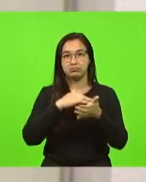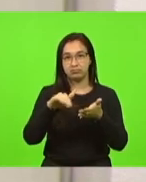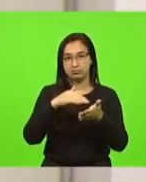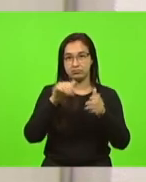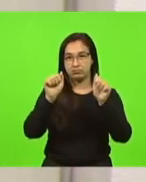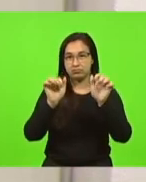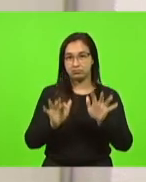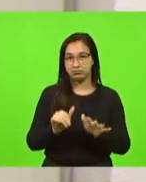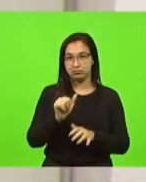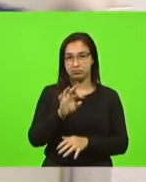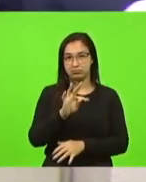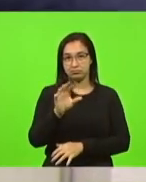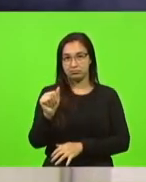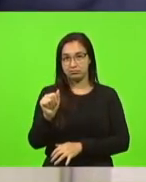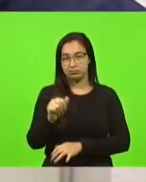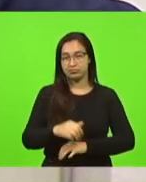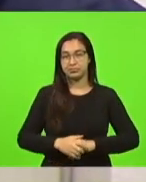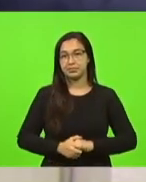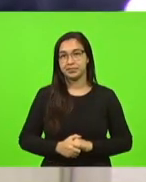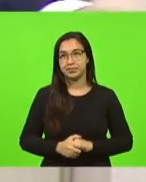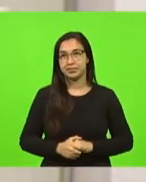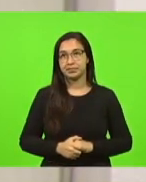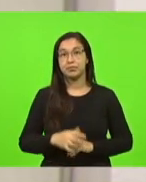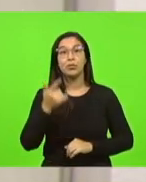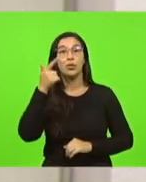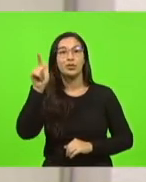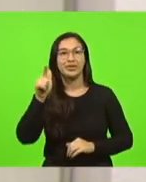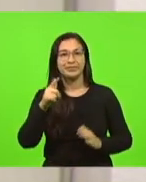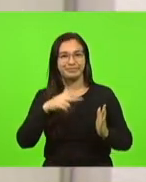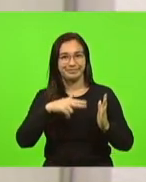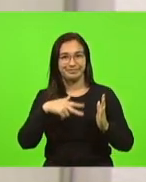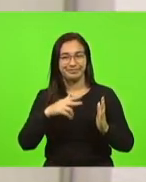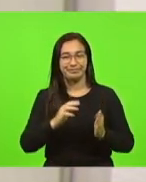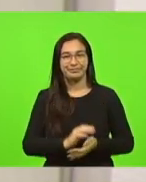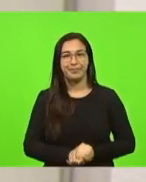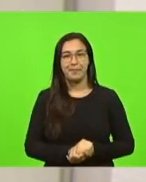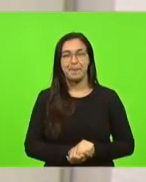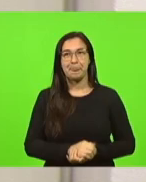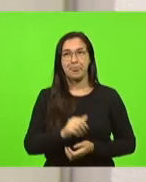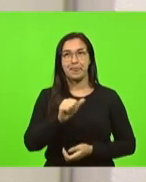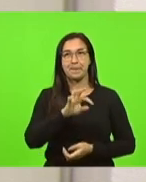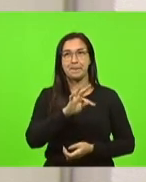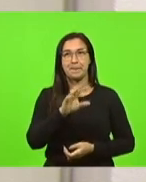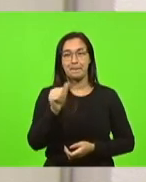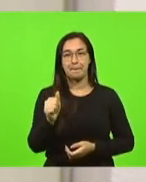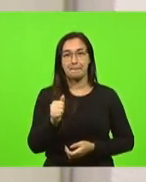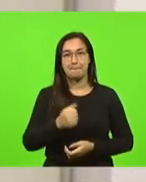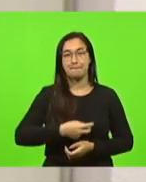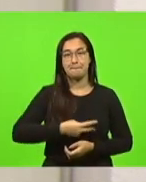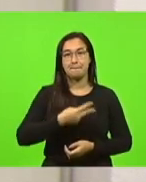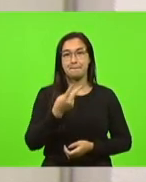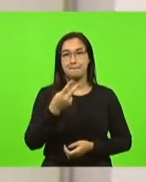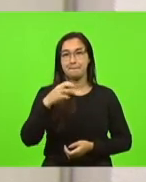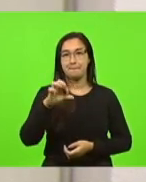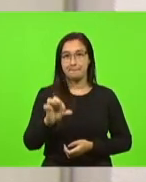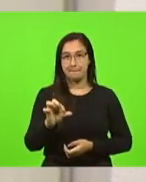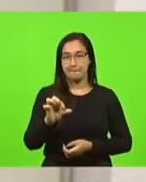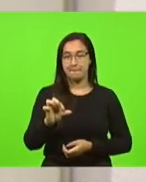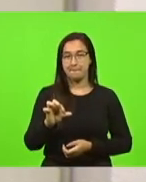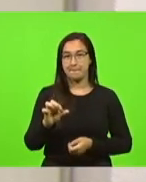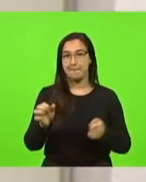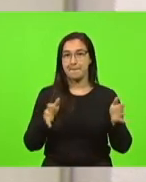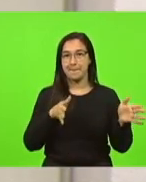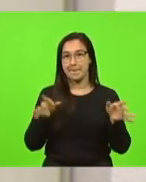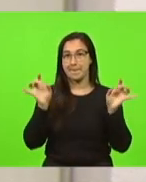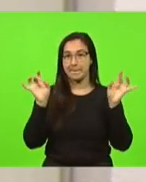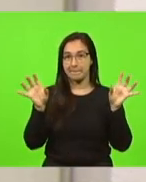secretário, lavrei a presente ata. Tem mais uma, presidente. Ata da 29ª sessão extraordinária